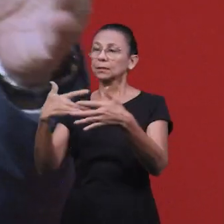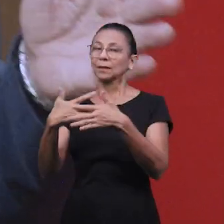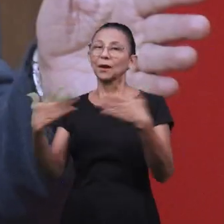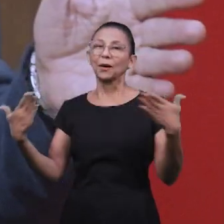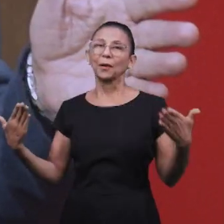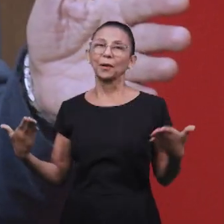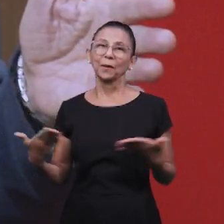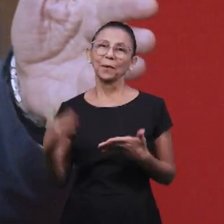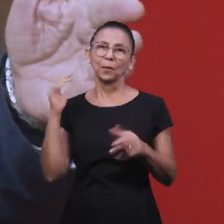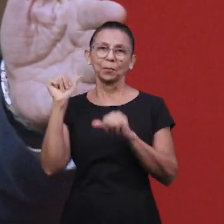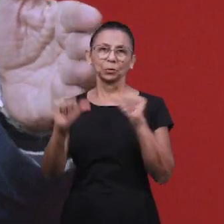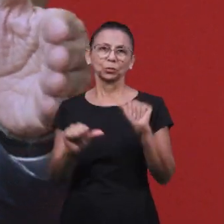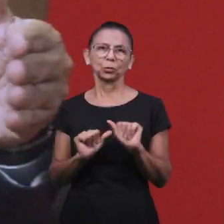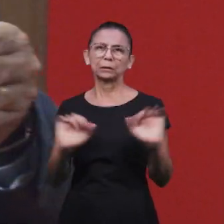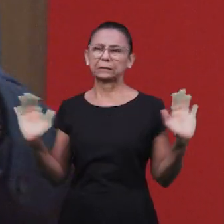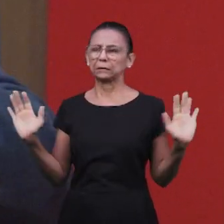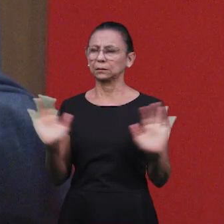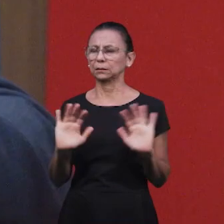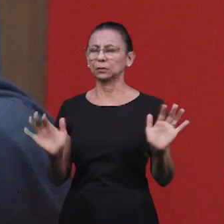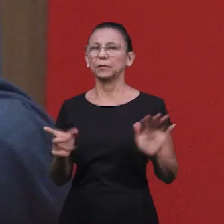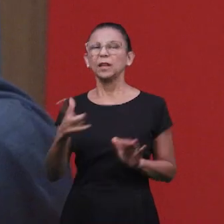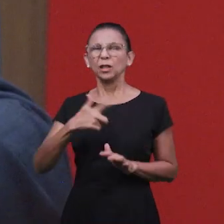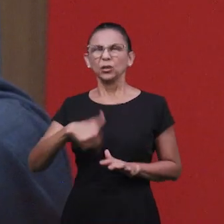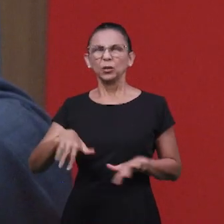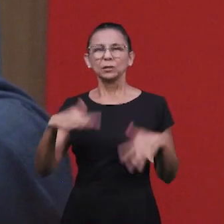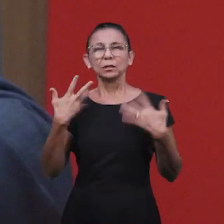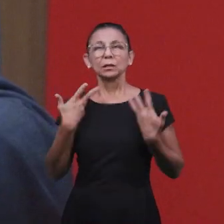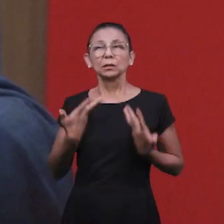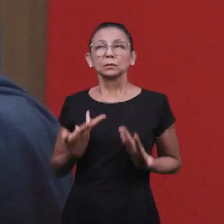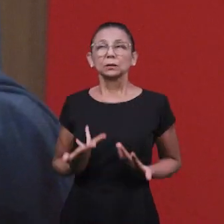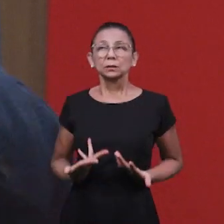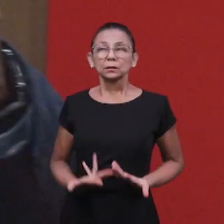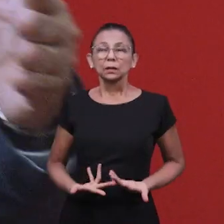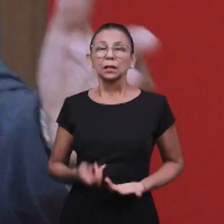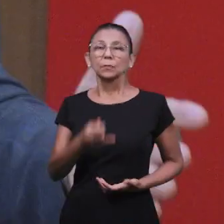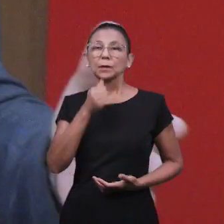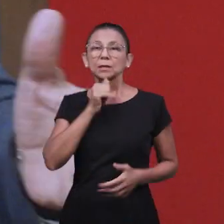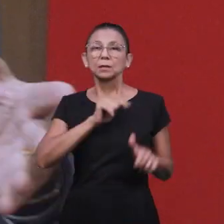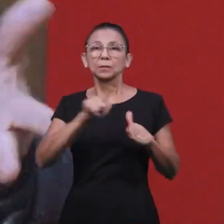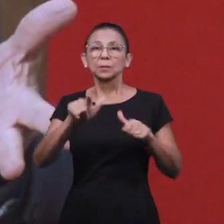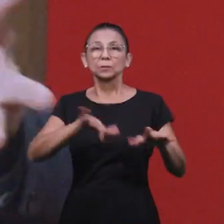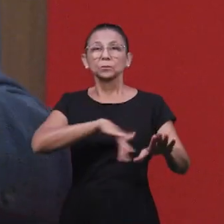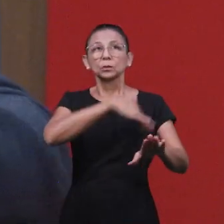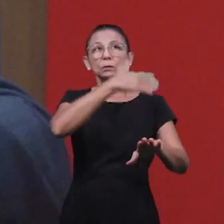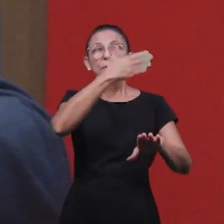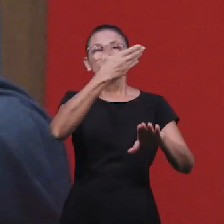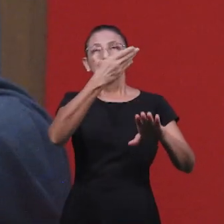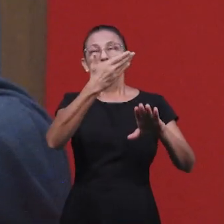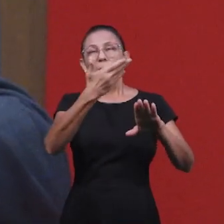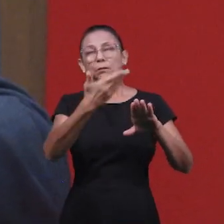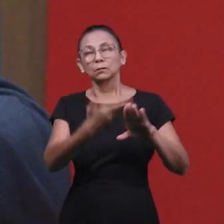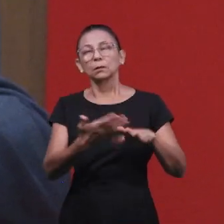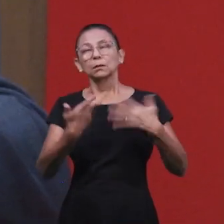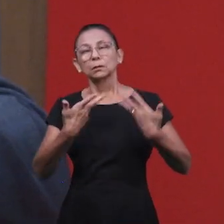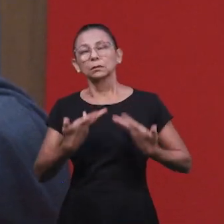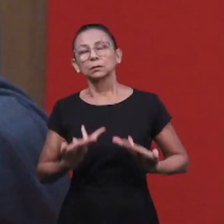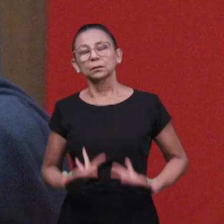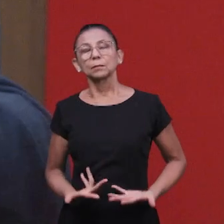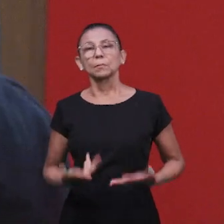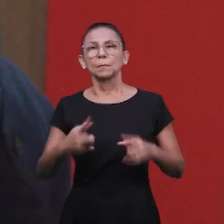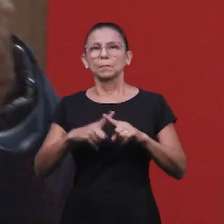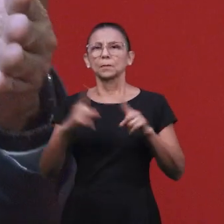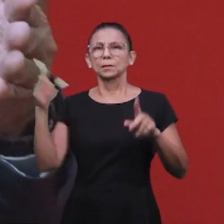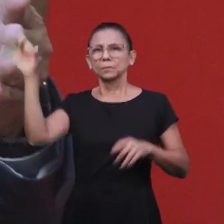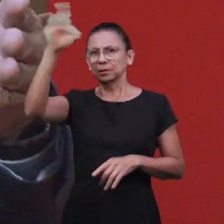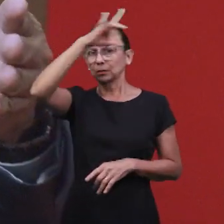nos cansamos, nossas forças às vezes, né? Chega no final do dia, está cansado, precisa do descanso. Mas o Espírito Santo não. O